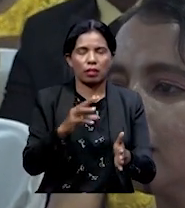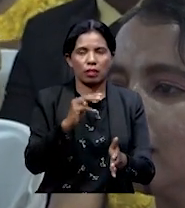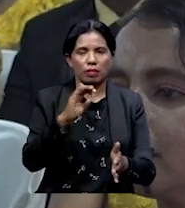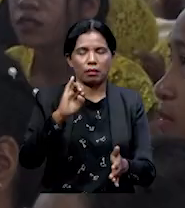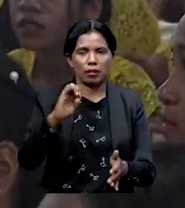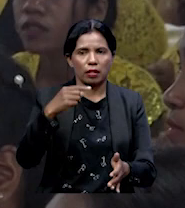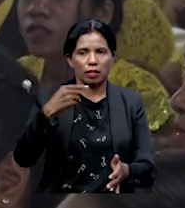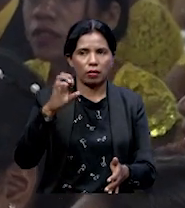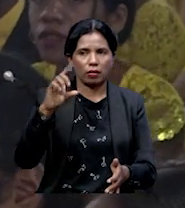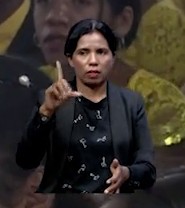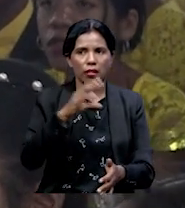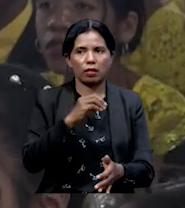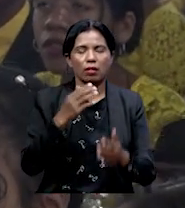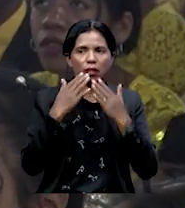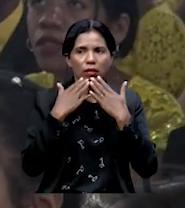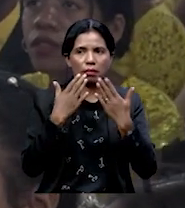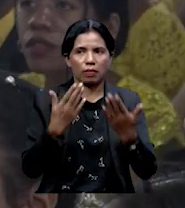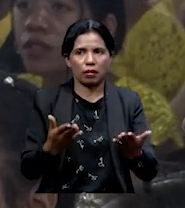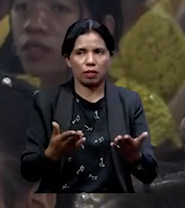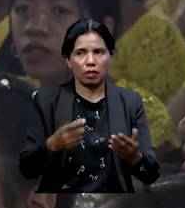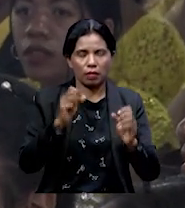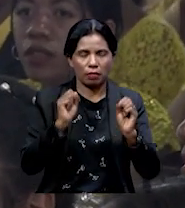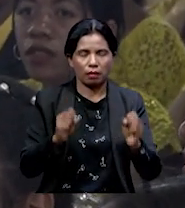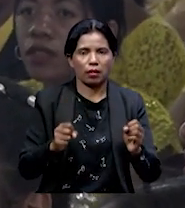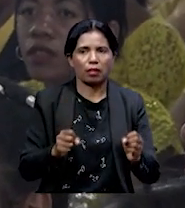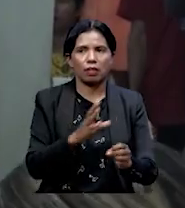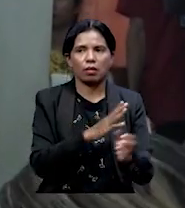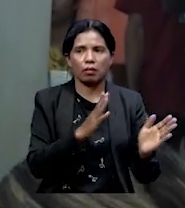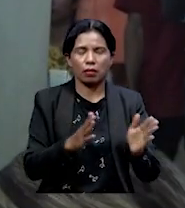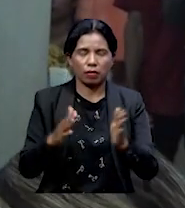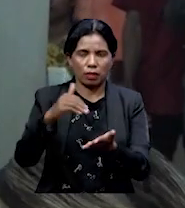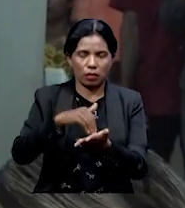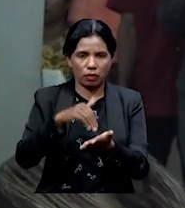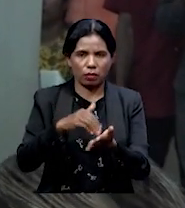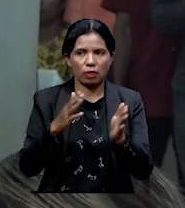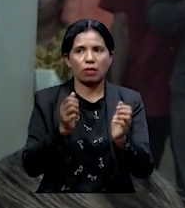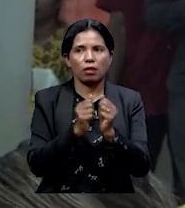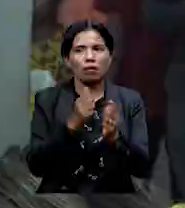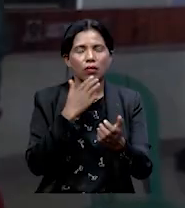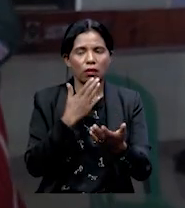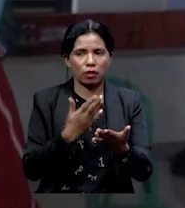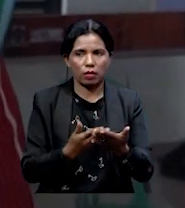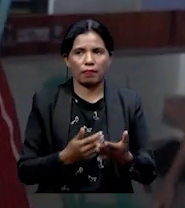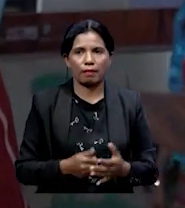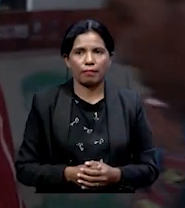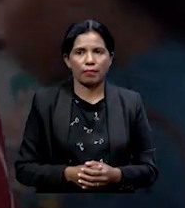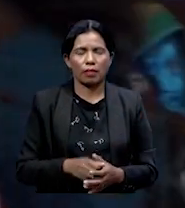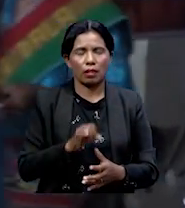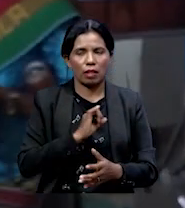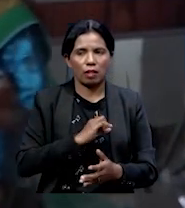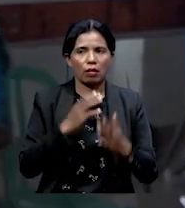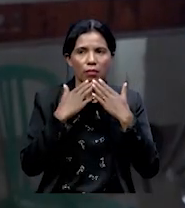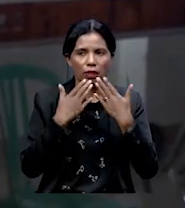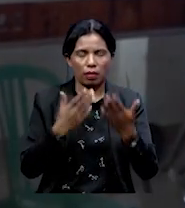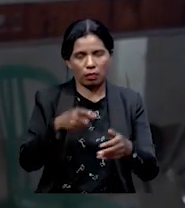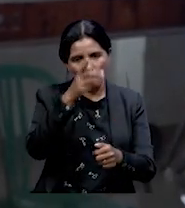Amaral Pires da Silva agradece, também bele finaliza processo estudo né Rodiak. Ida, hau agradece bot ba aman